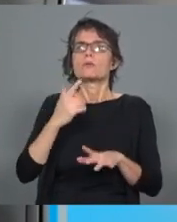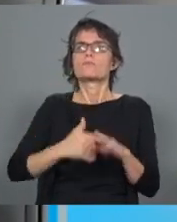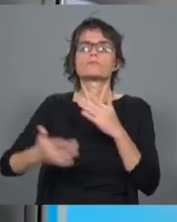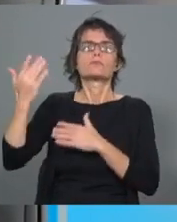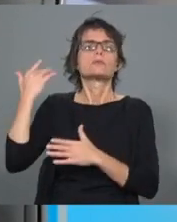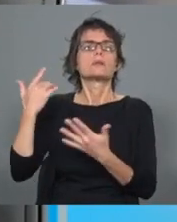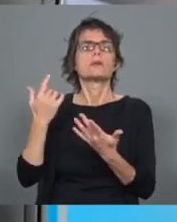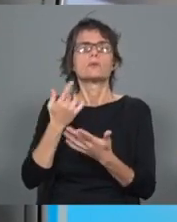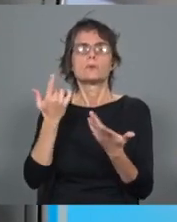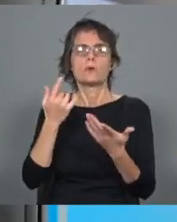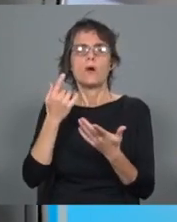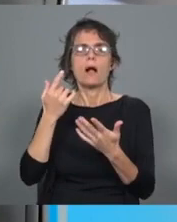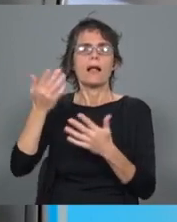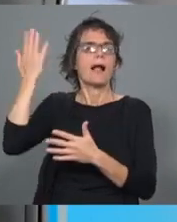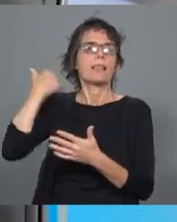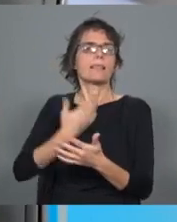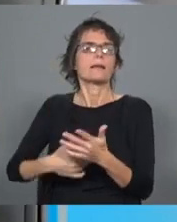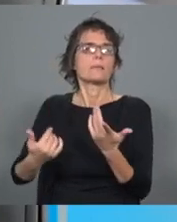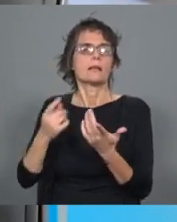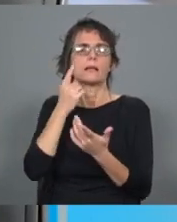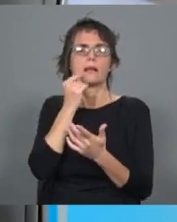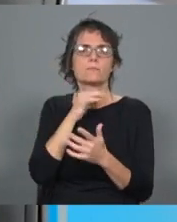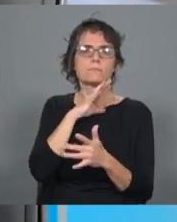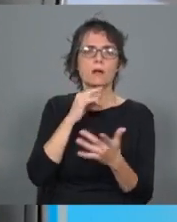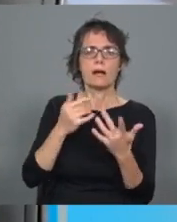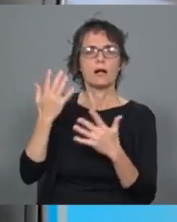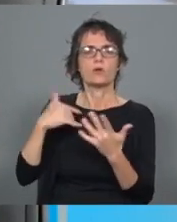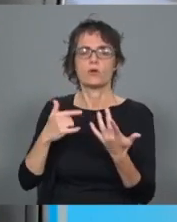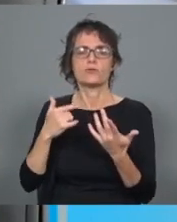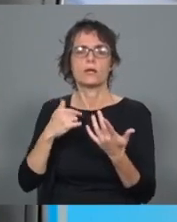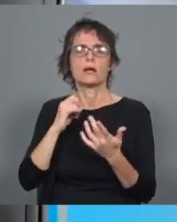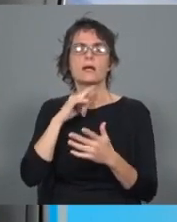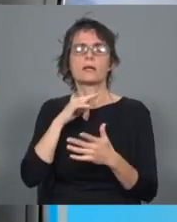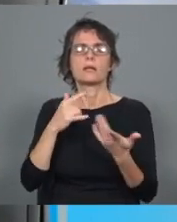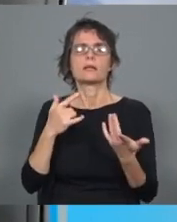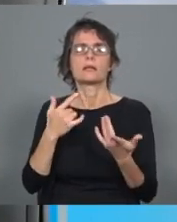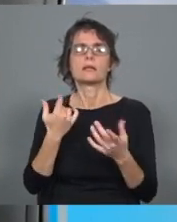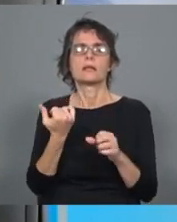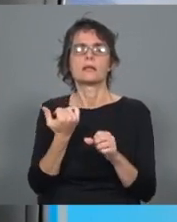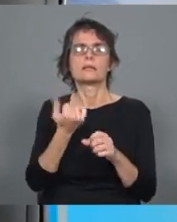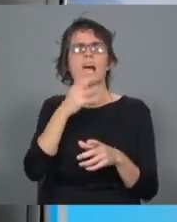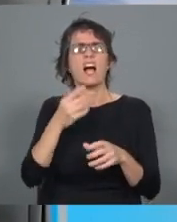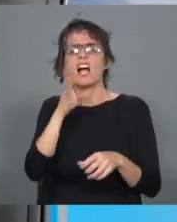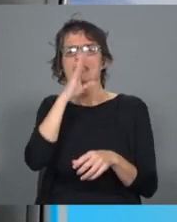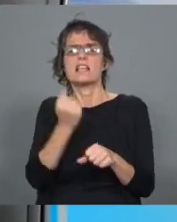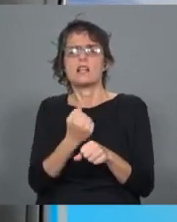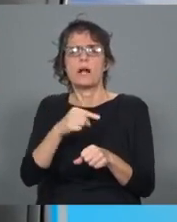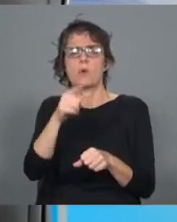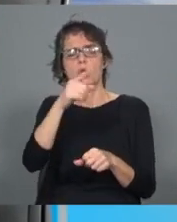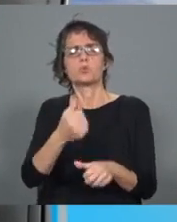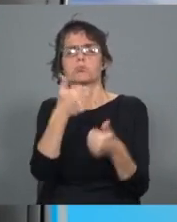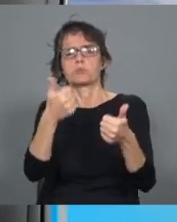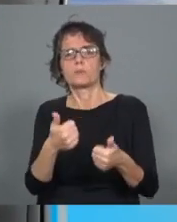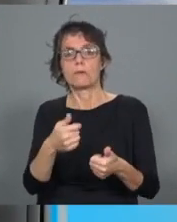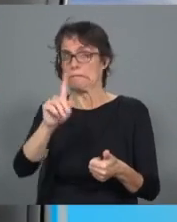que quem tem emprego não é pobre, não é verdade. Claro. Nós temos muitas pessoas com emprego em situação de pobreza, isso é um murro